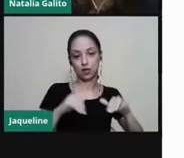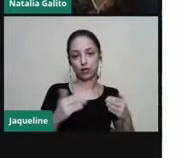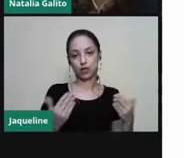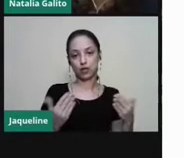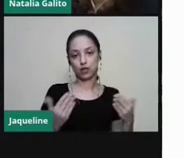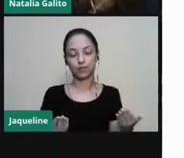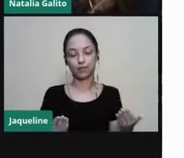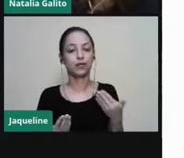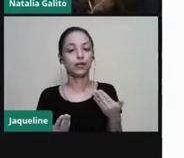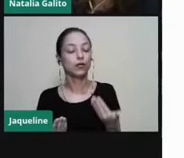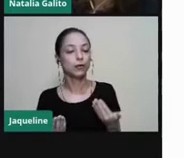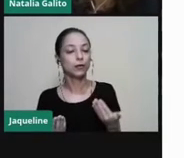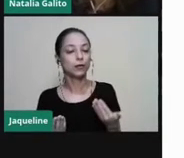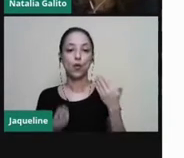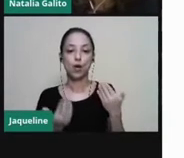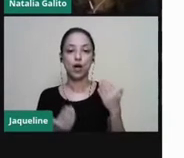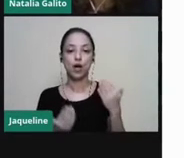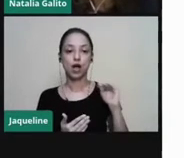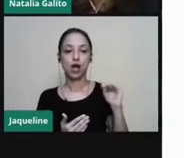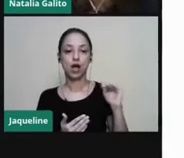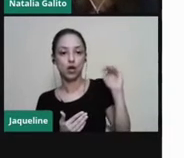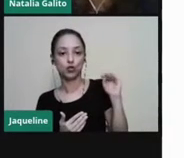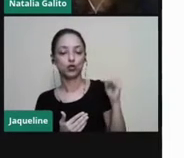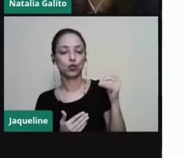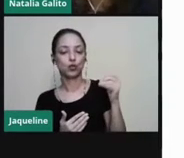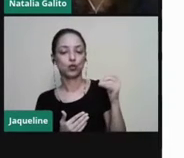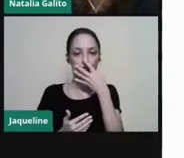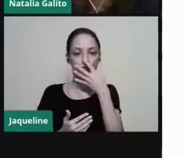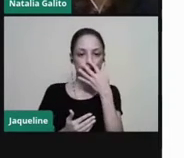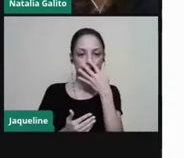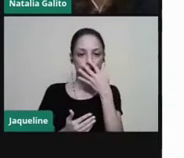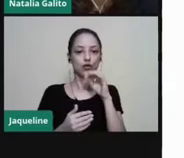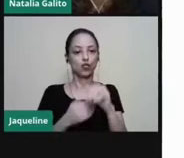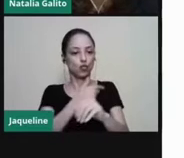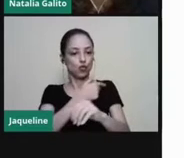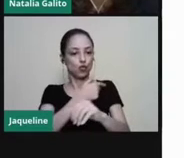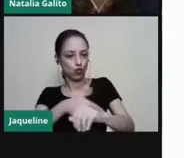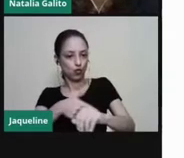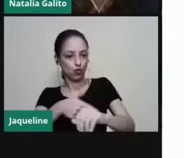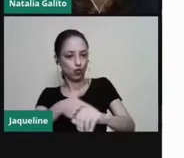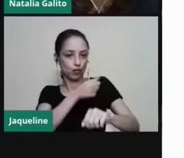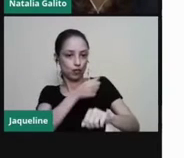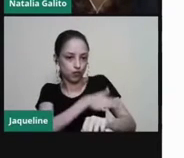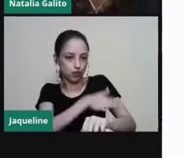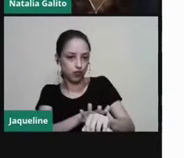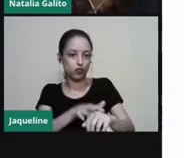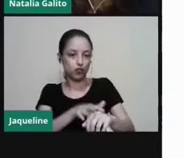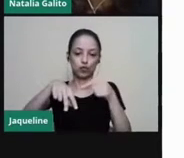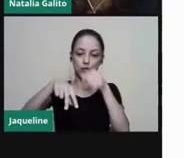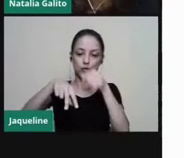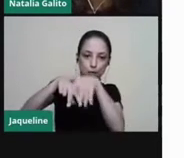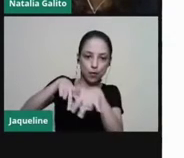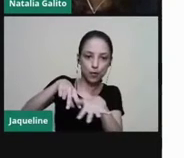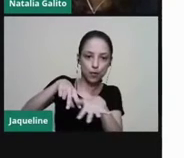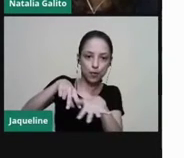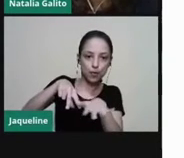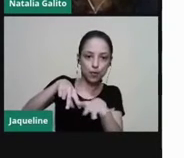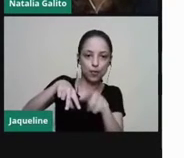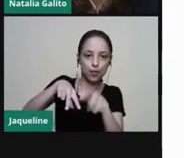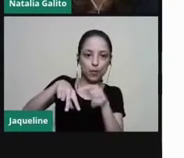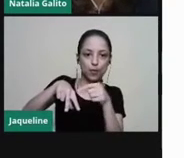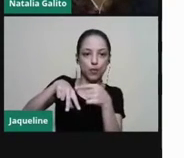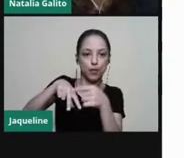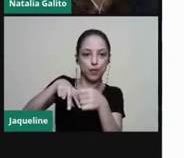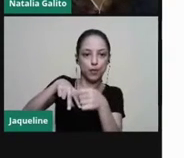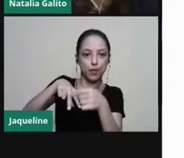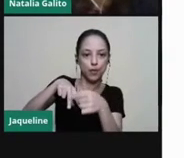adultos, eles avaliaram tanto a femoral quanto a braquial, então duas artérias, dois leitos vasculares diferentes, e avaliaram tanto